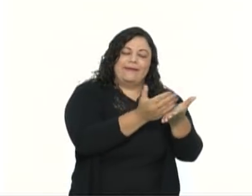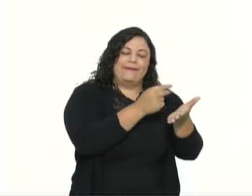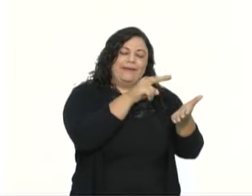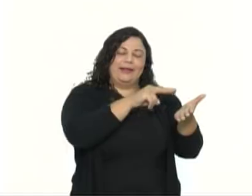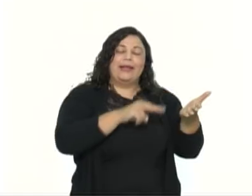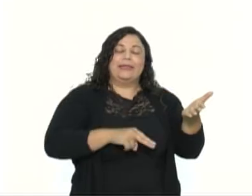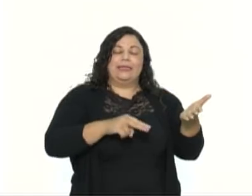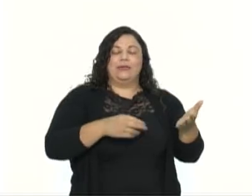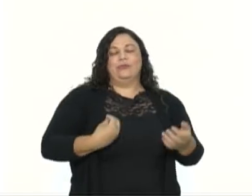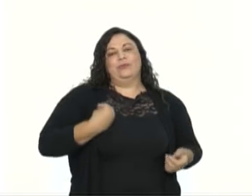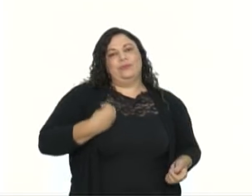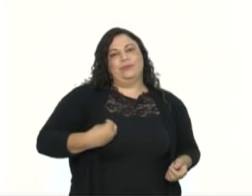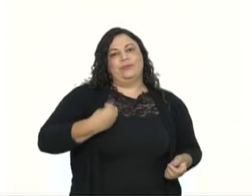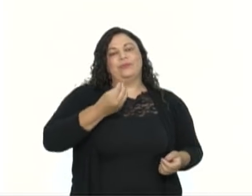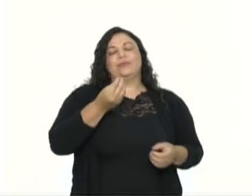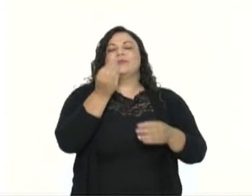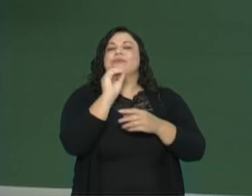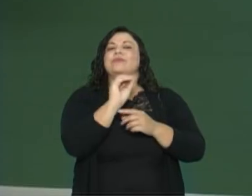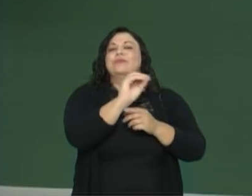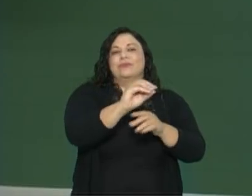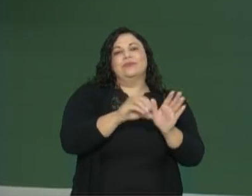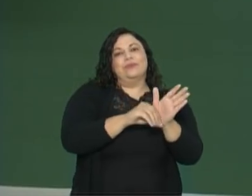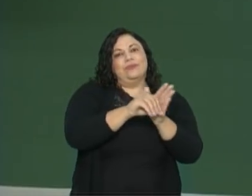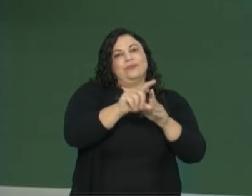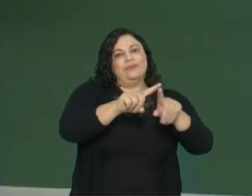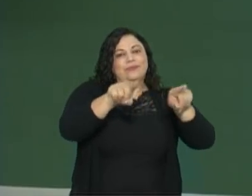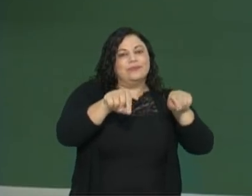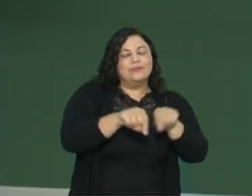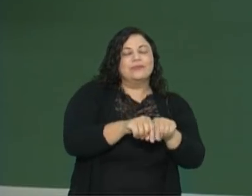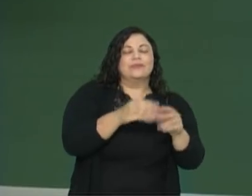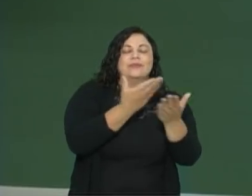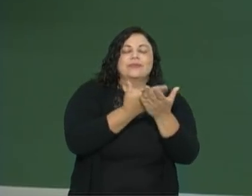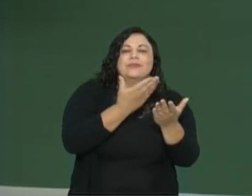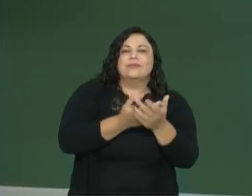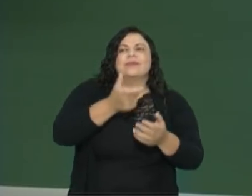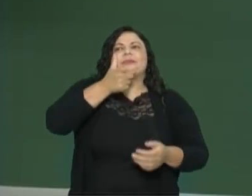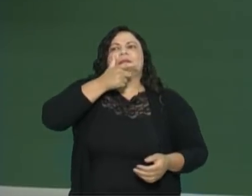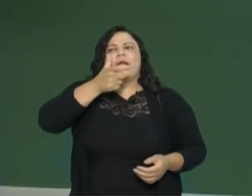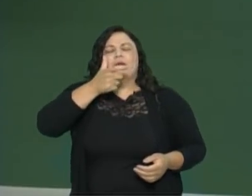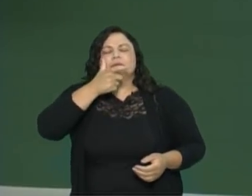frequência no Classroom, assistir às aulas para tirar dúvidas, fazer as listas de exercícios,